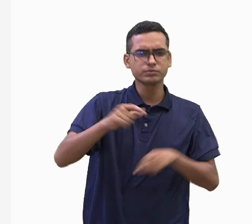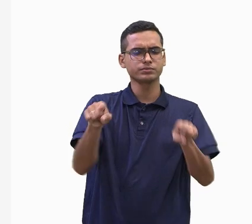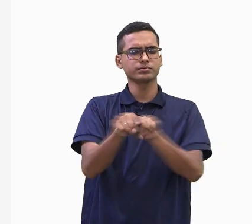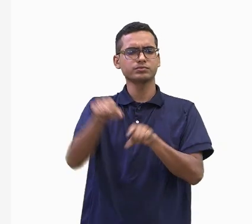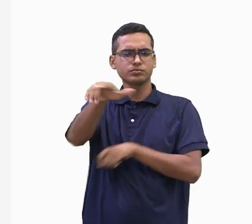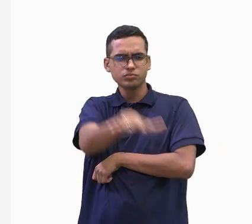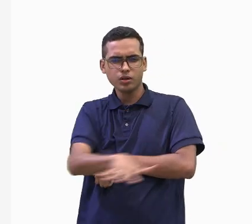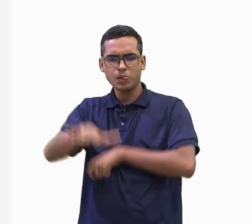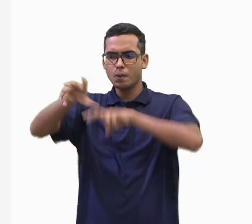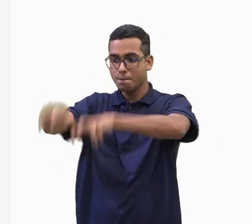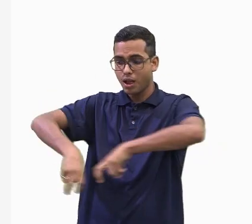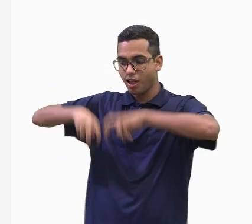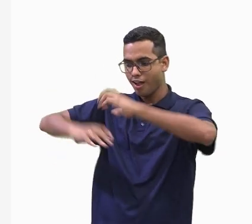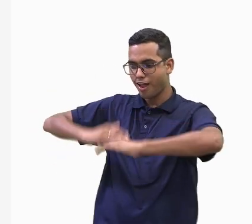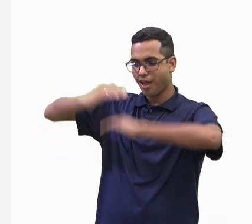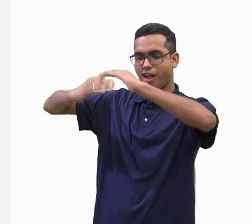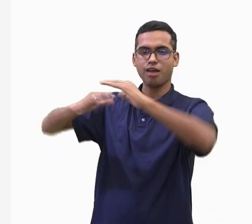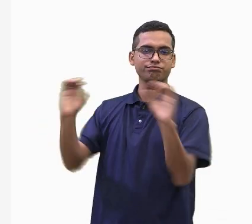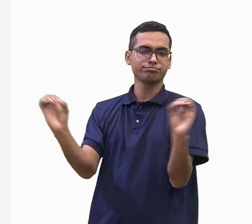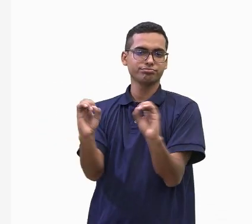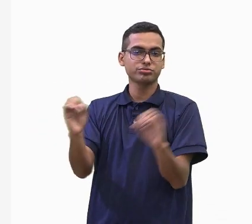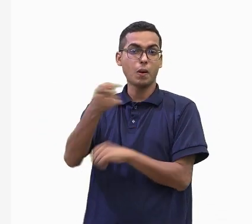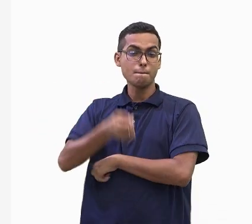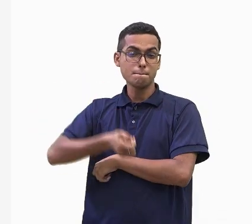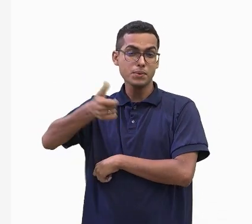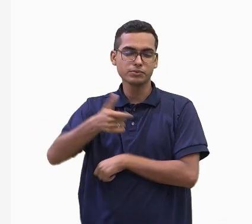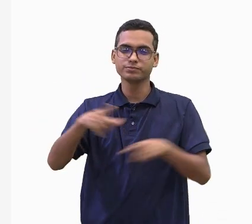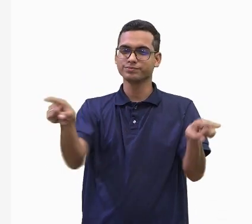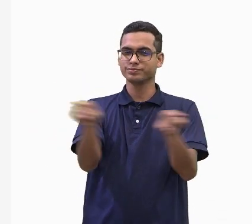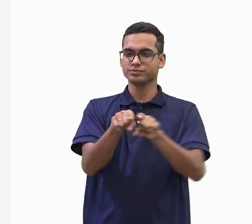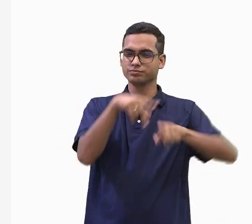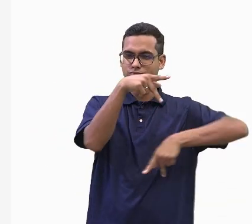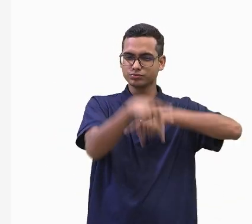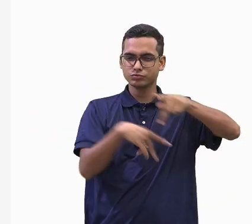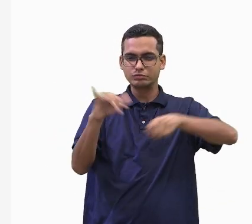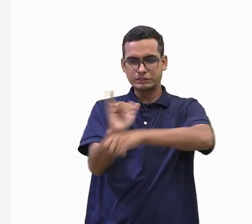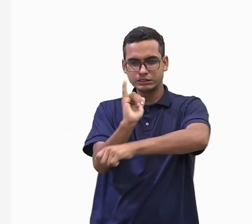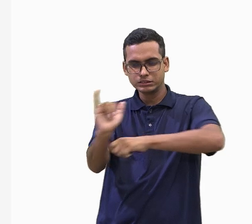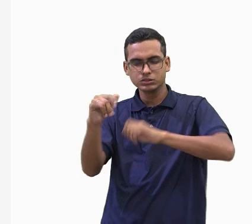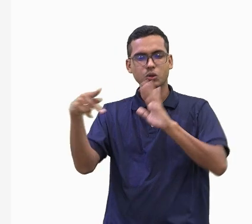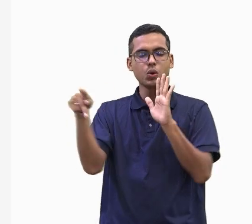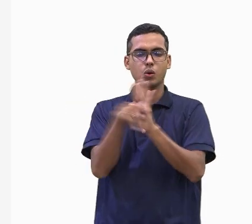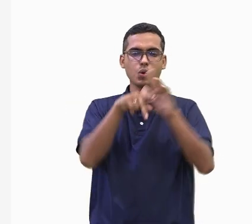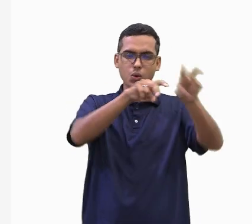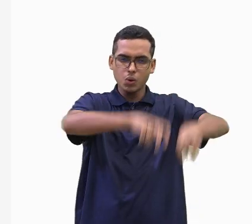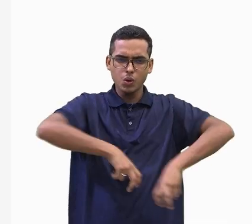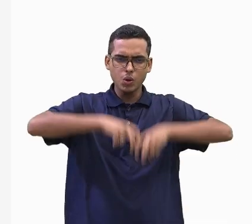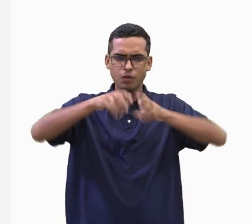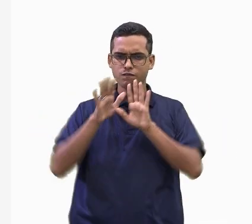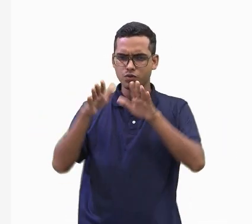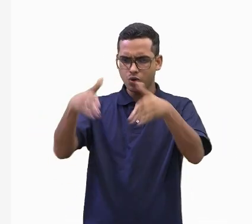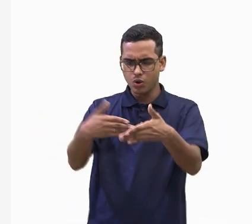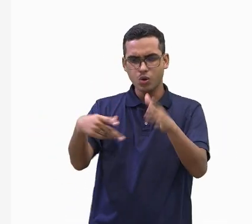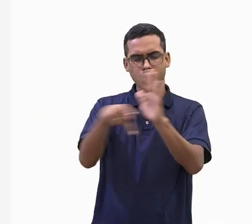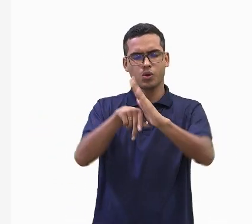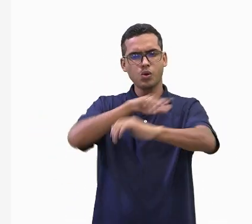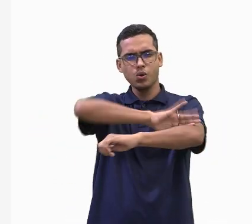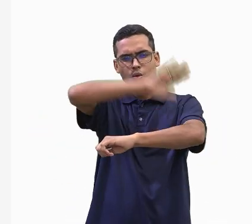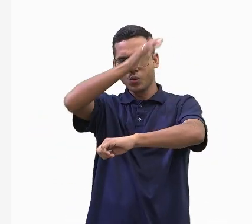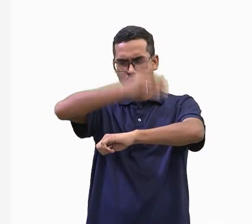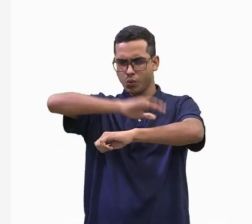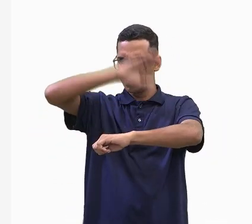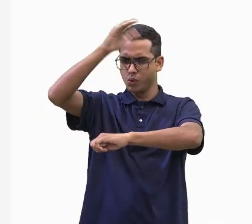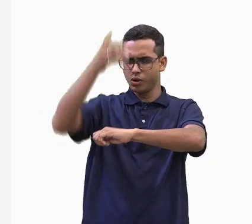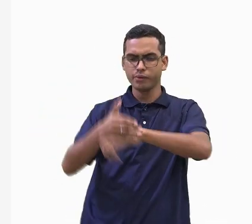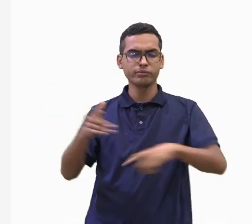da agricultura, o que exige desses povos técnicas agrícolas específicas para o relevo montanhoso. E,